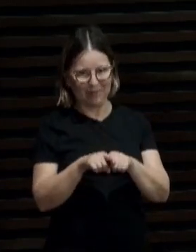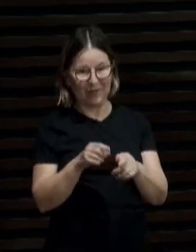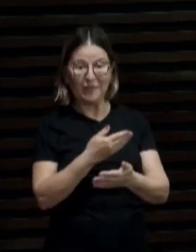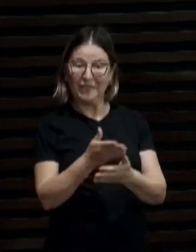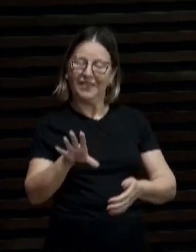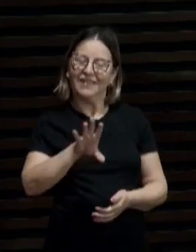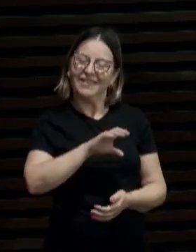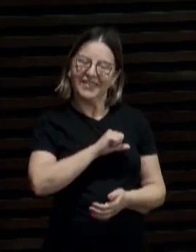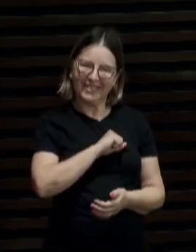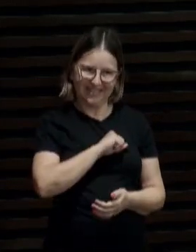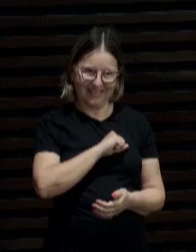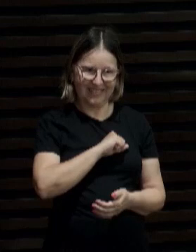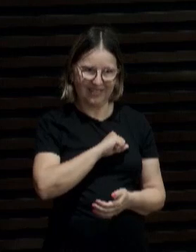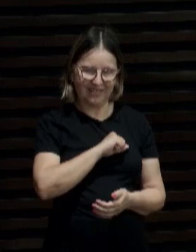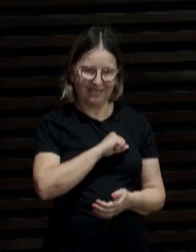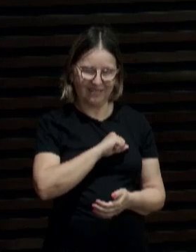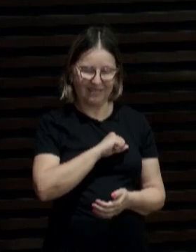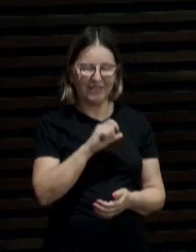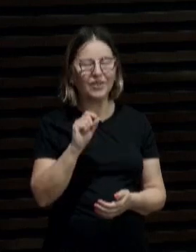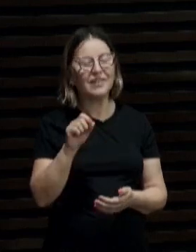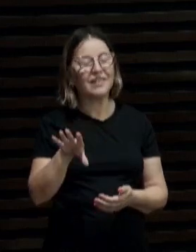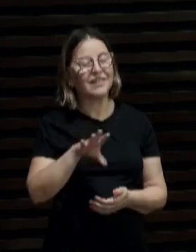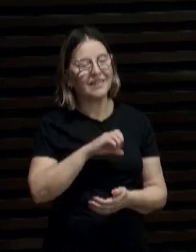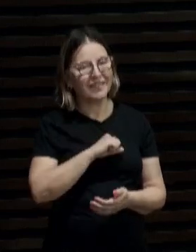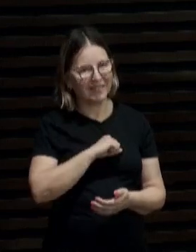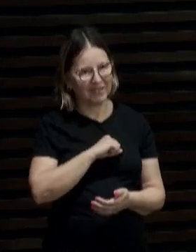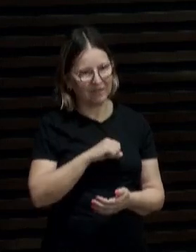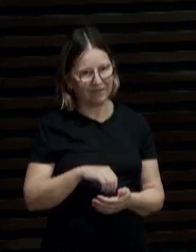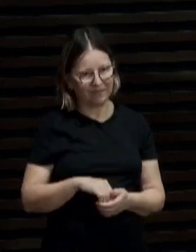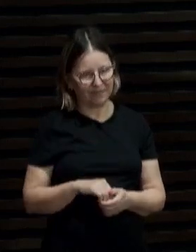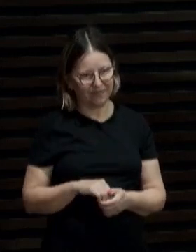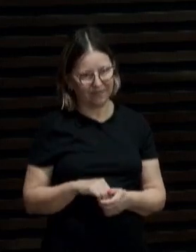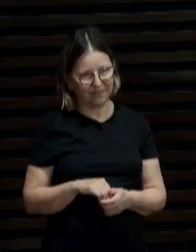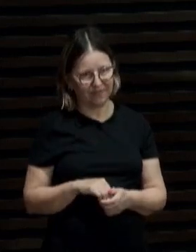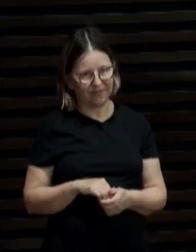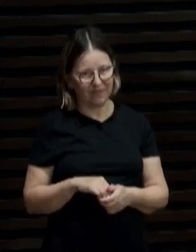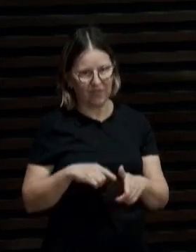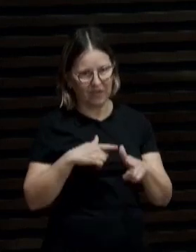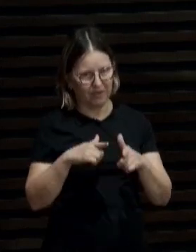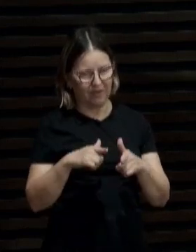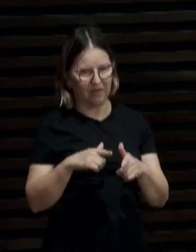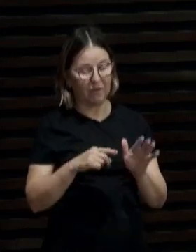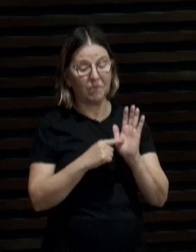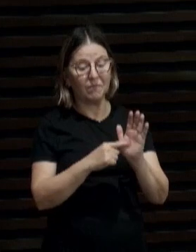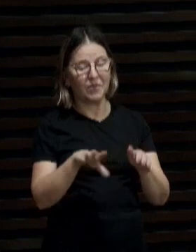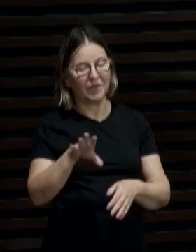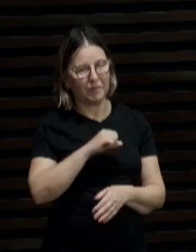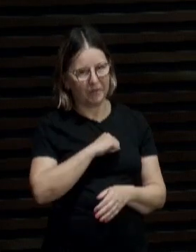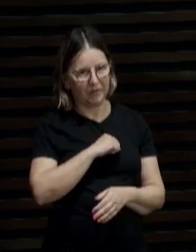laborosos. O que é laboroso, gente? Trabalhador, que exerce labor, né? Vocês